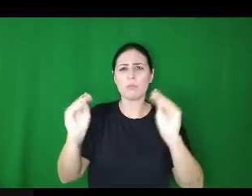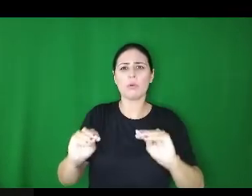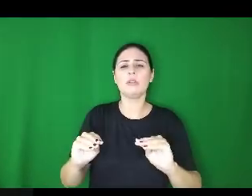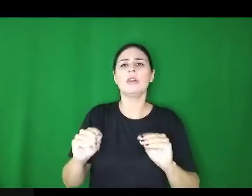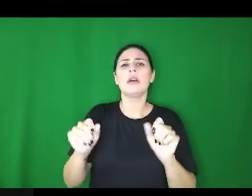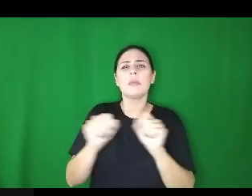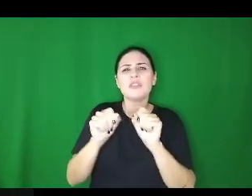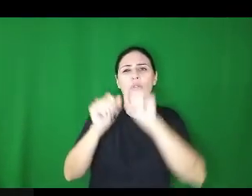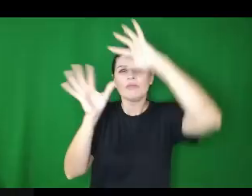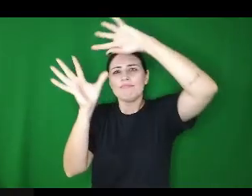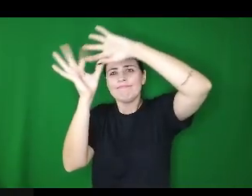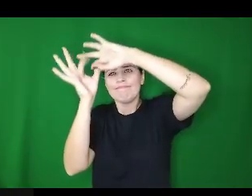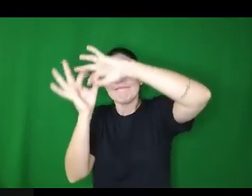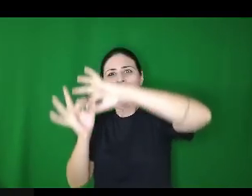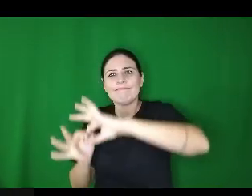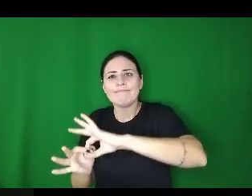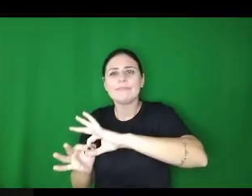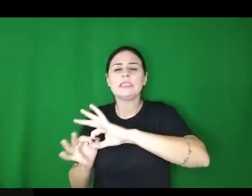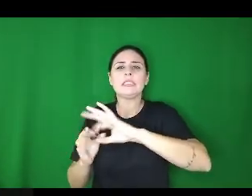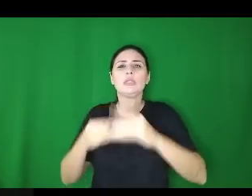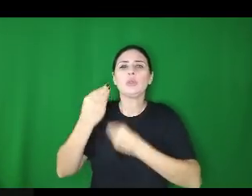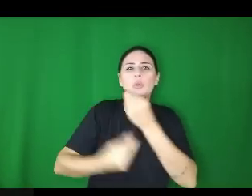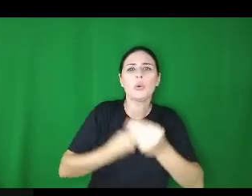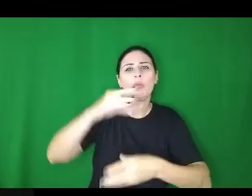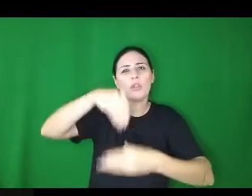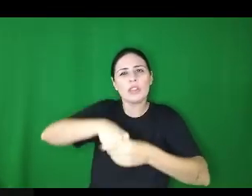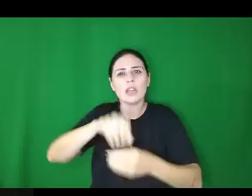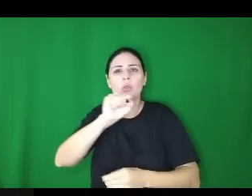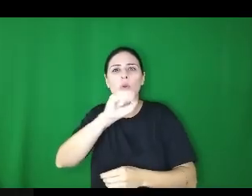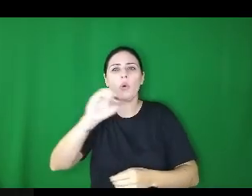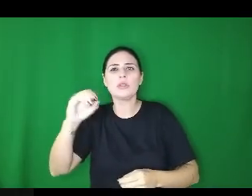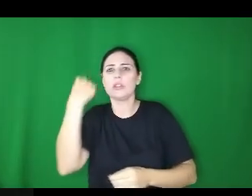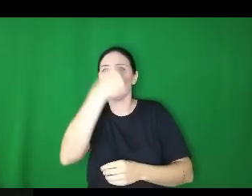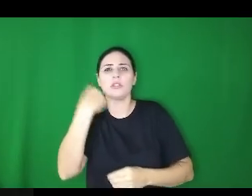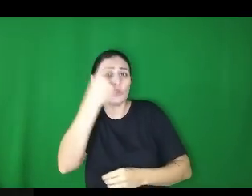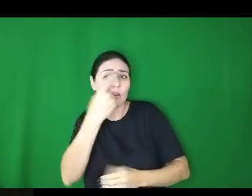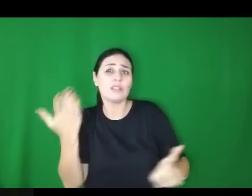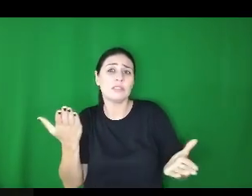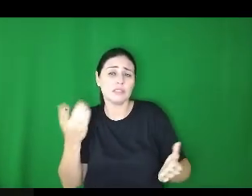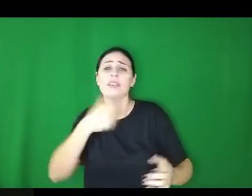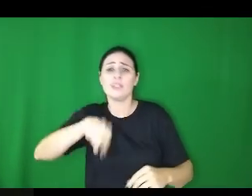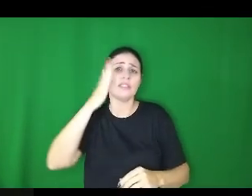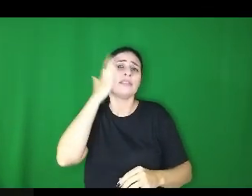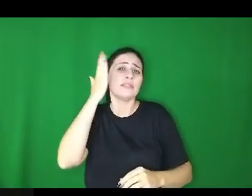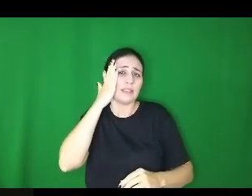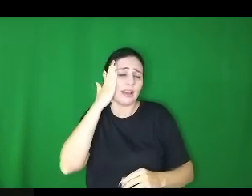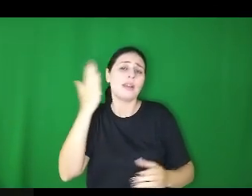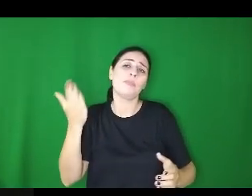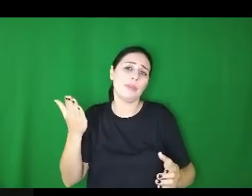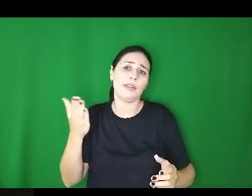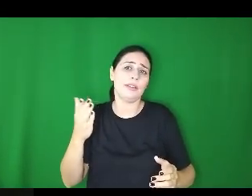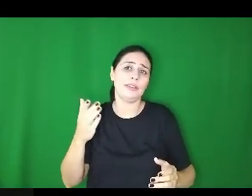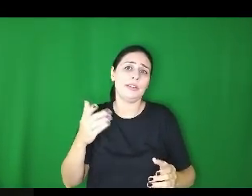pensados para 200 dias letivos, no mínimo, e para, no mínimo, 800 horas. Antes